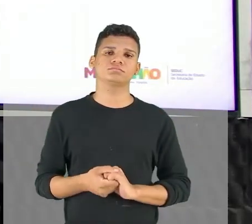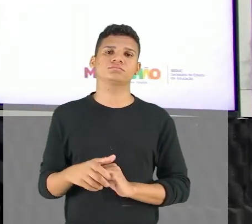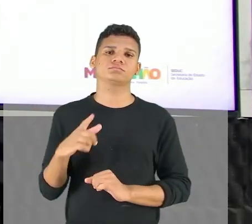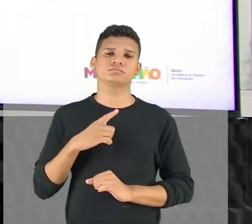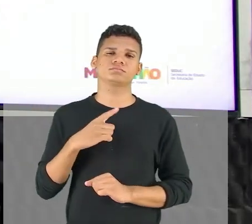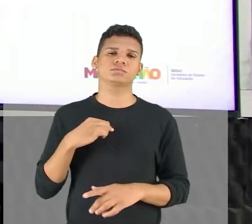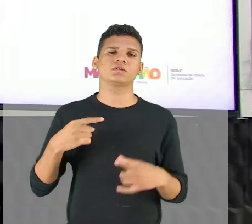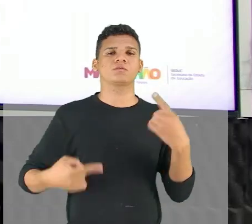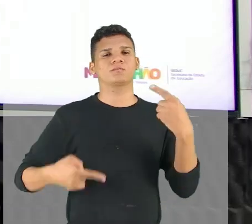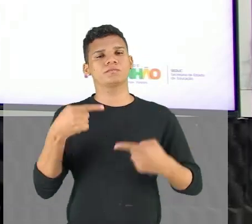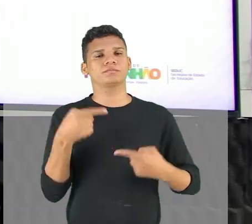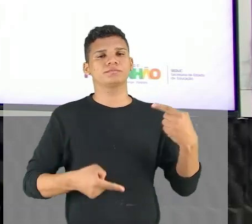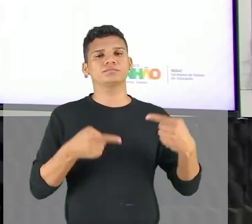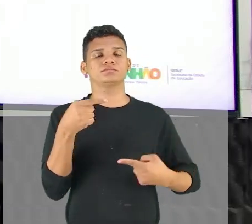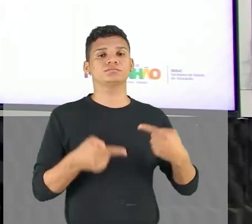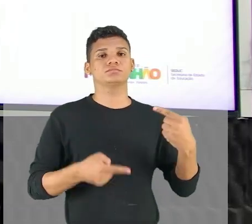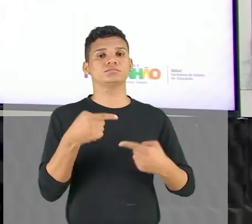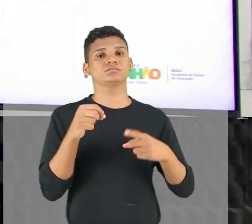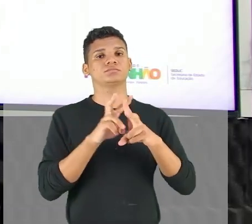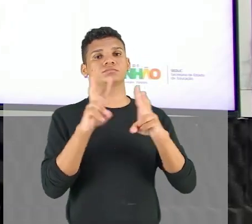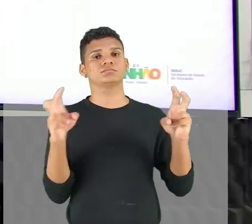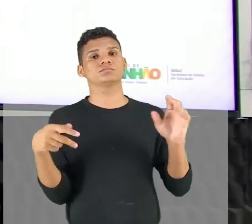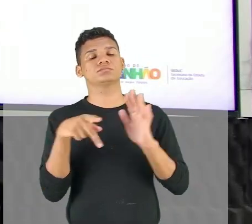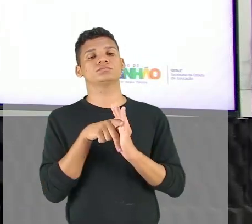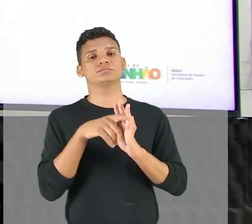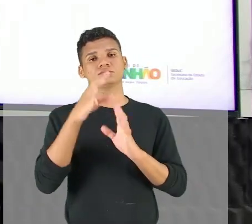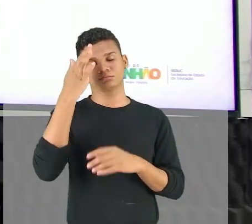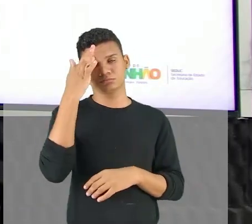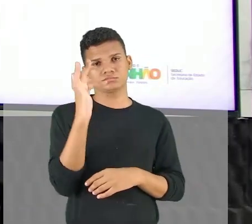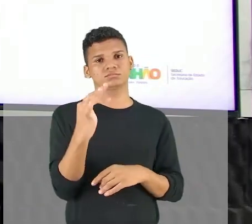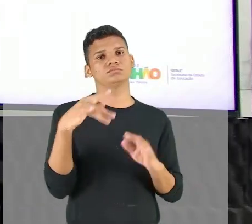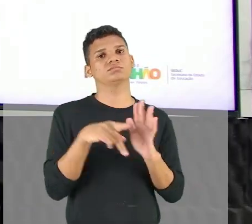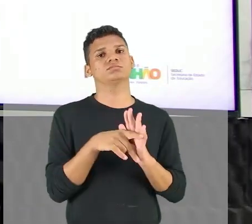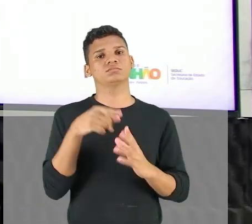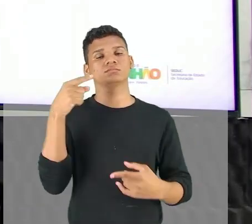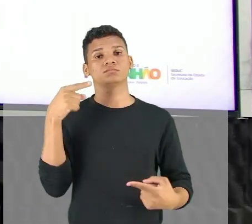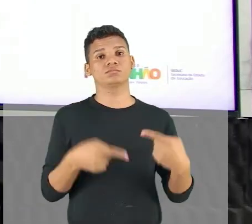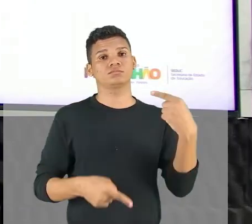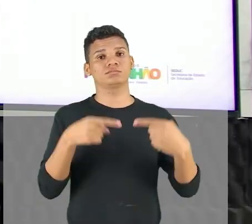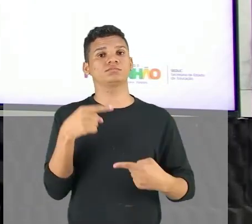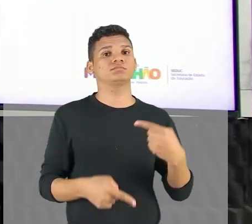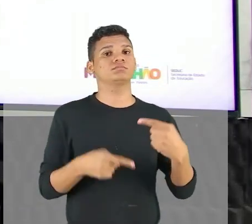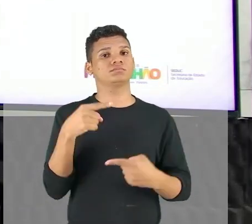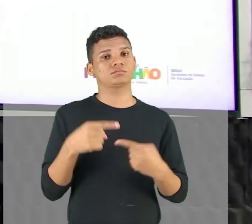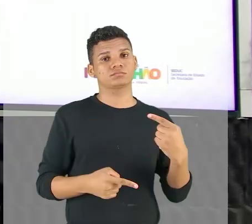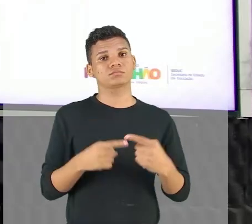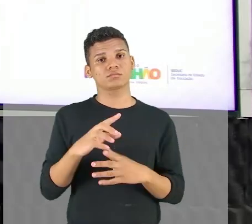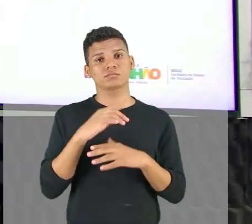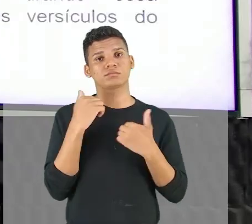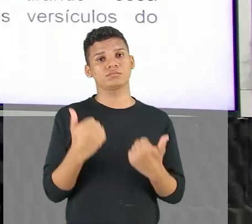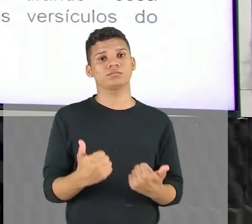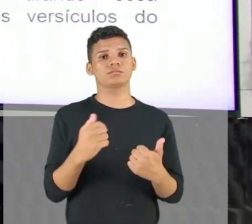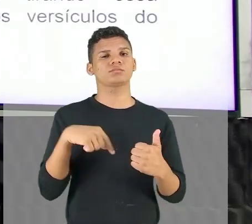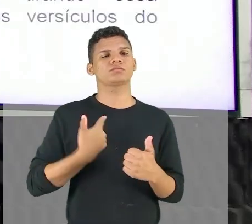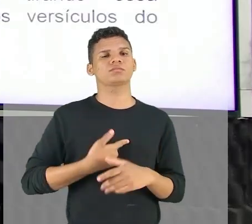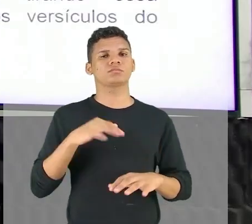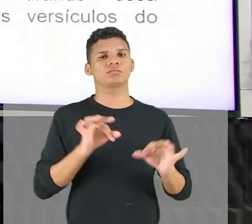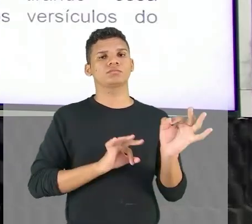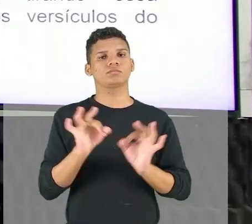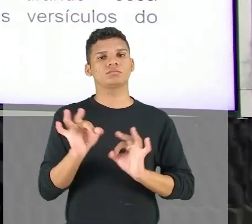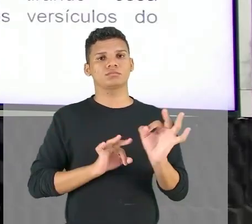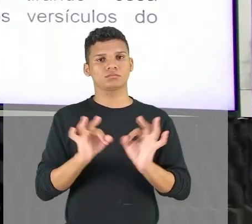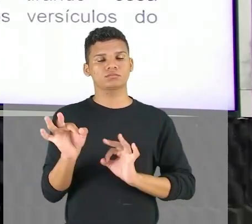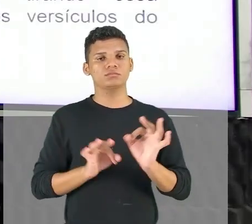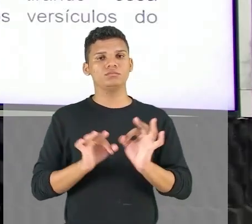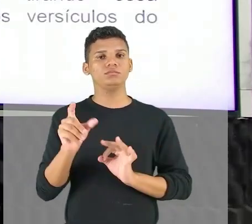algumas discussões sobre uma filosofia com uma natureza política, beleza? Então, né, a gente ainda vai resolver aqui mais